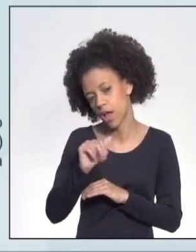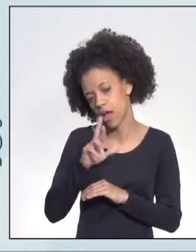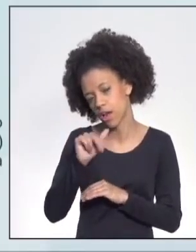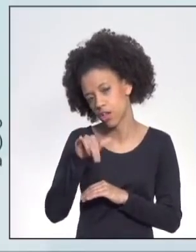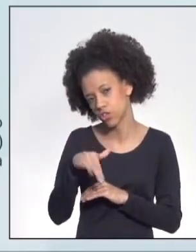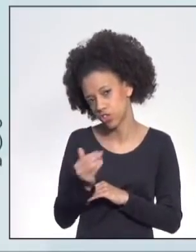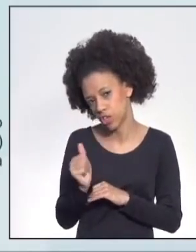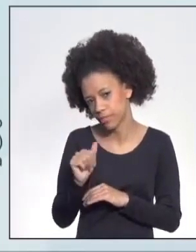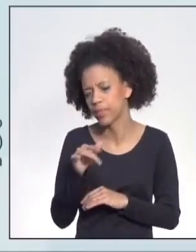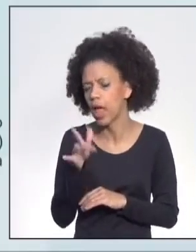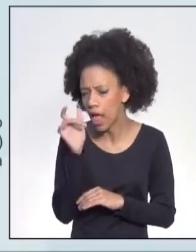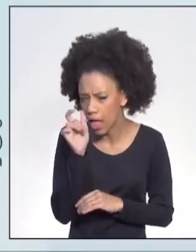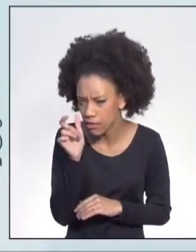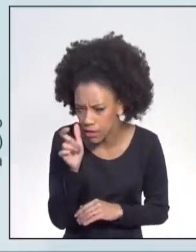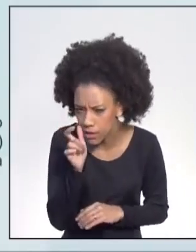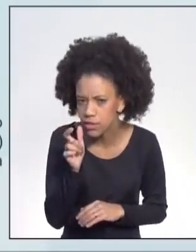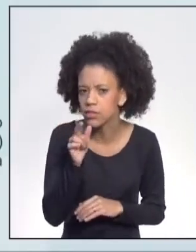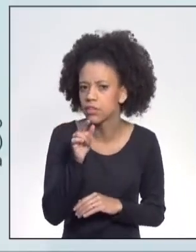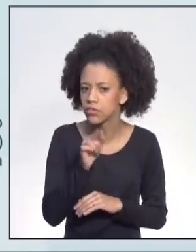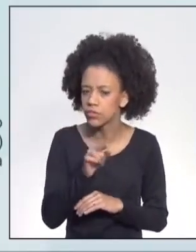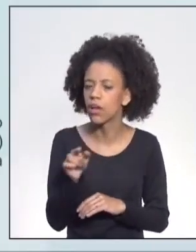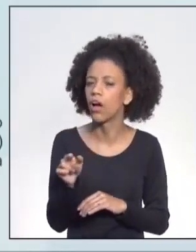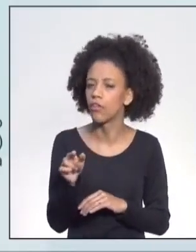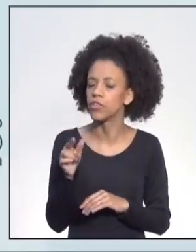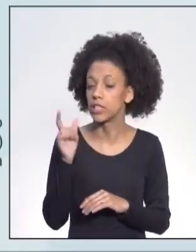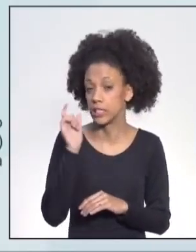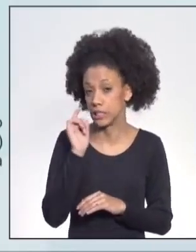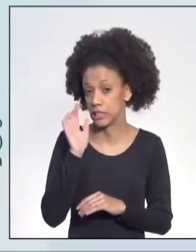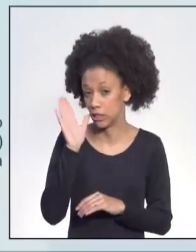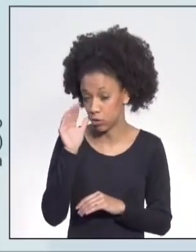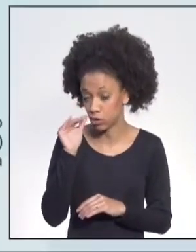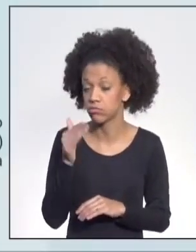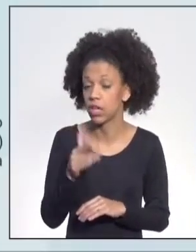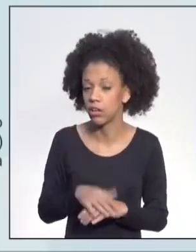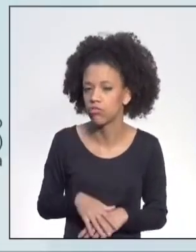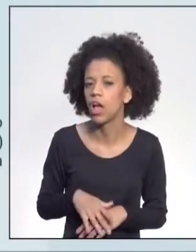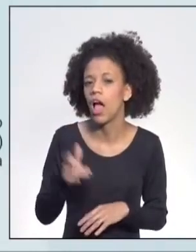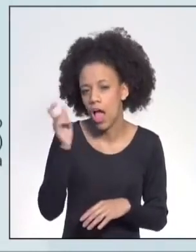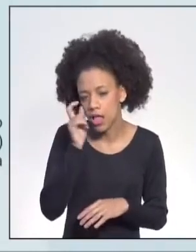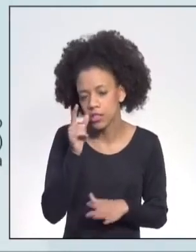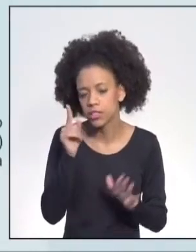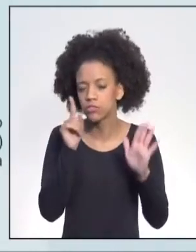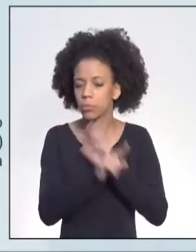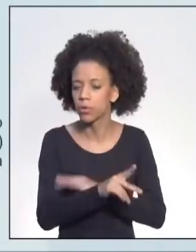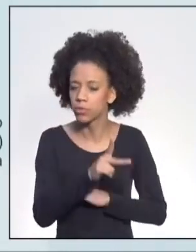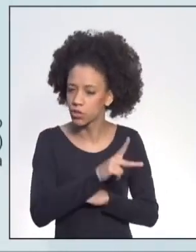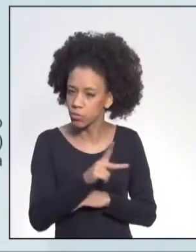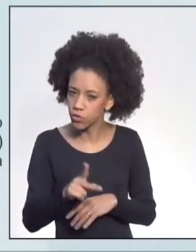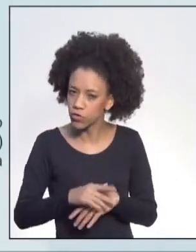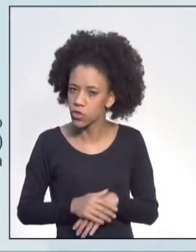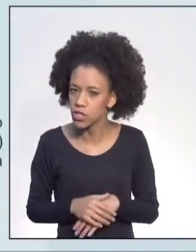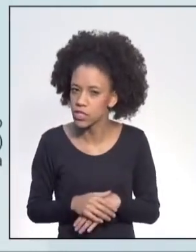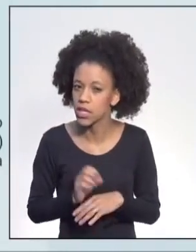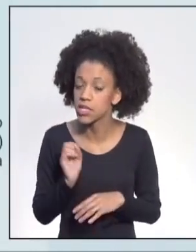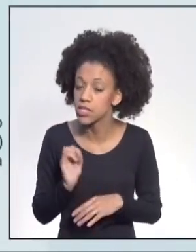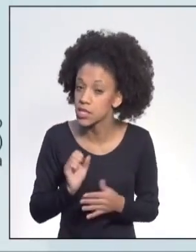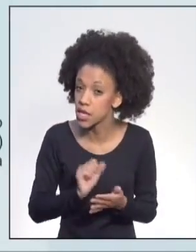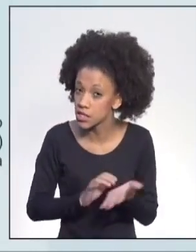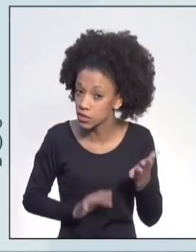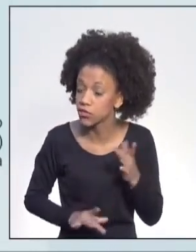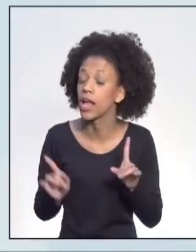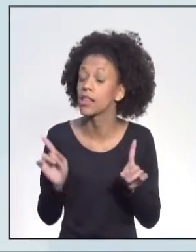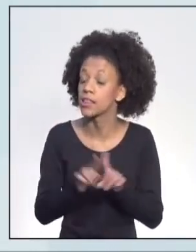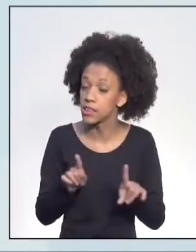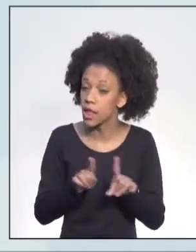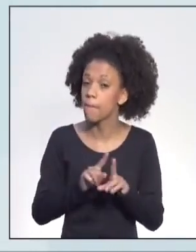vocês também tenham mais curiosidades acerca dessa cultura, é interessante perguntar para os seus professores. Essa atividade também